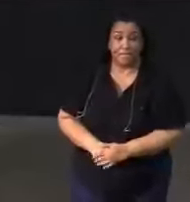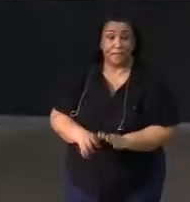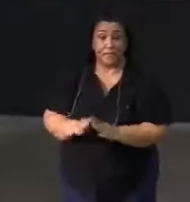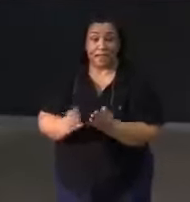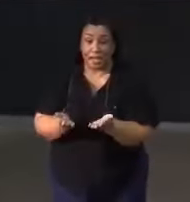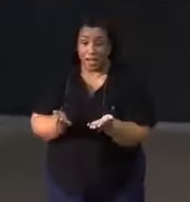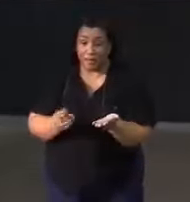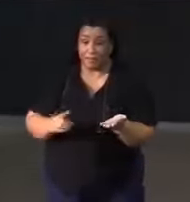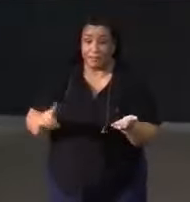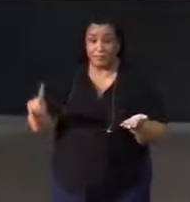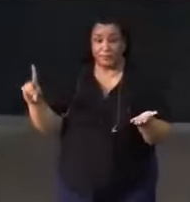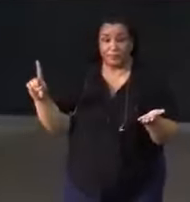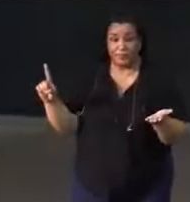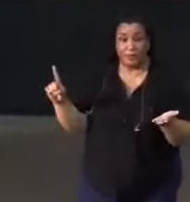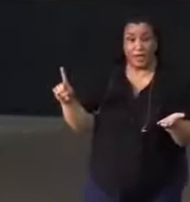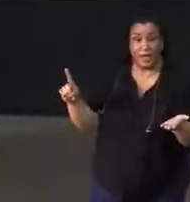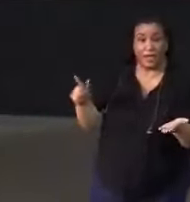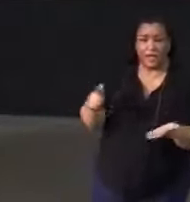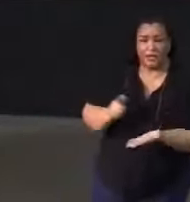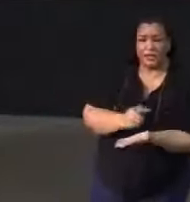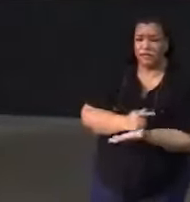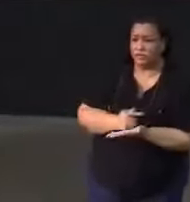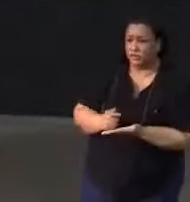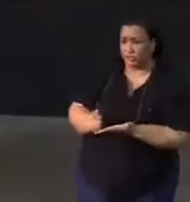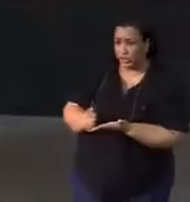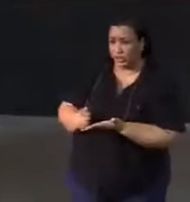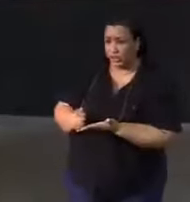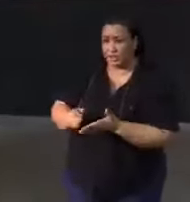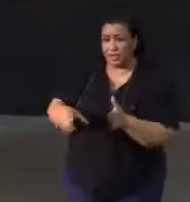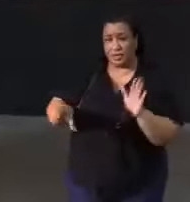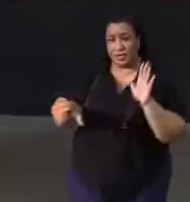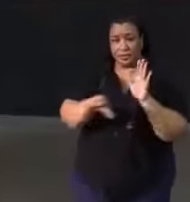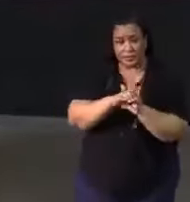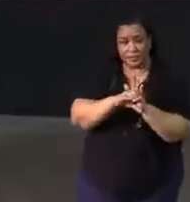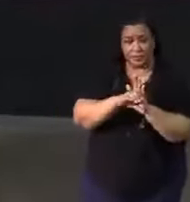Abra sua Bíblia então, Gênesis capítulo 37.